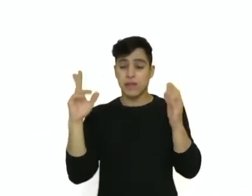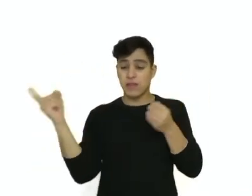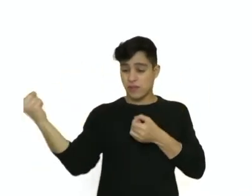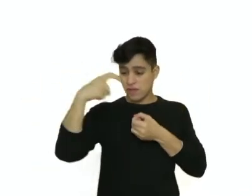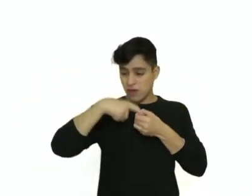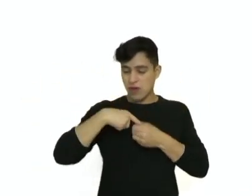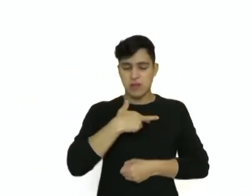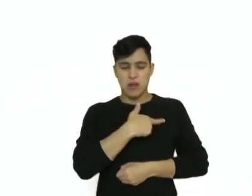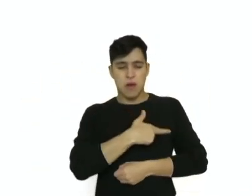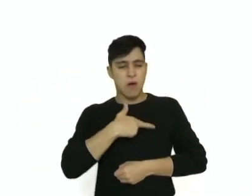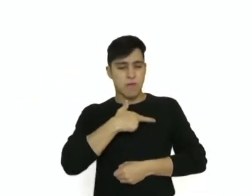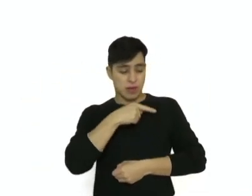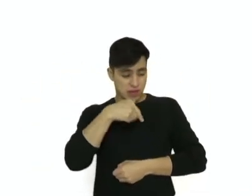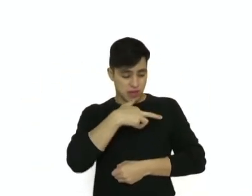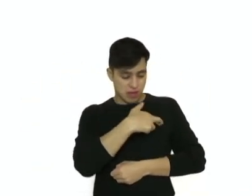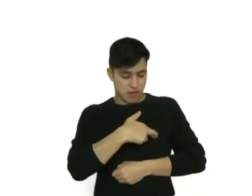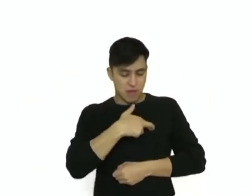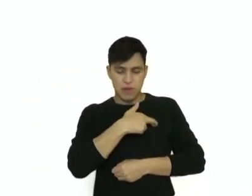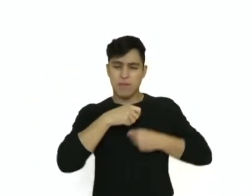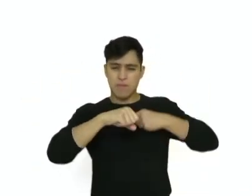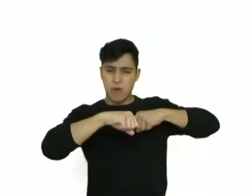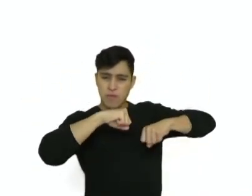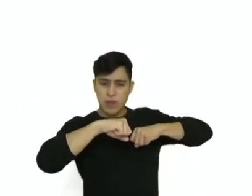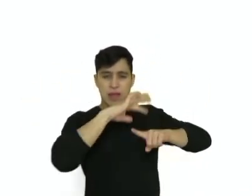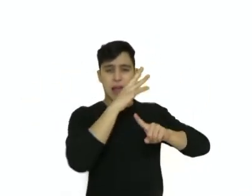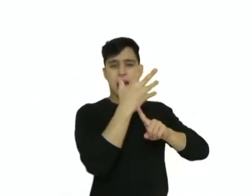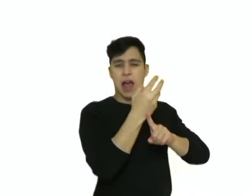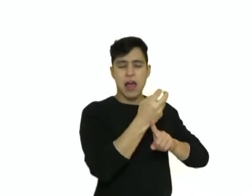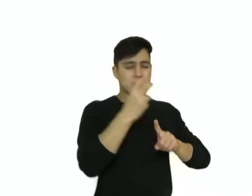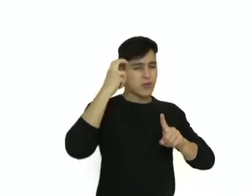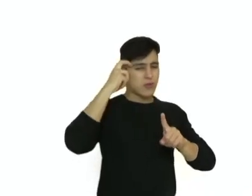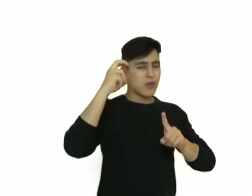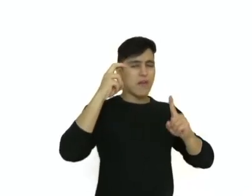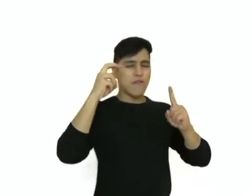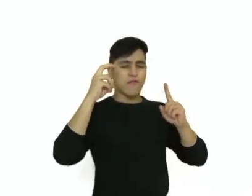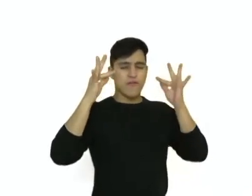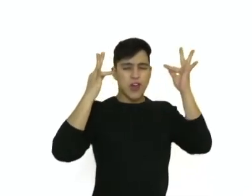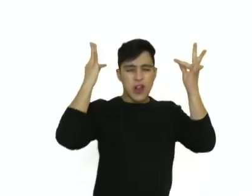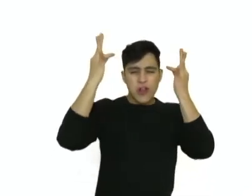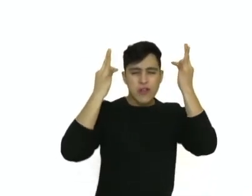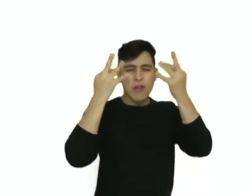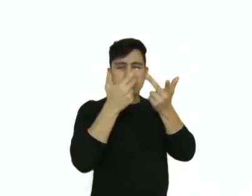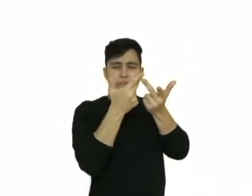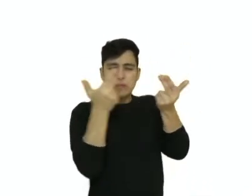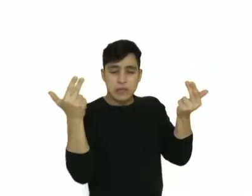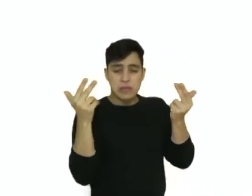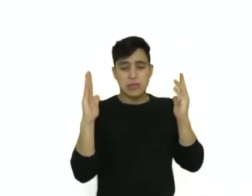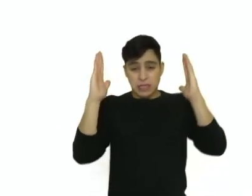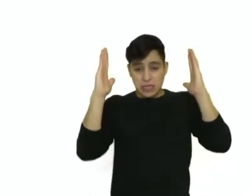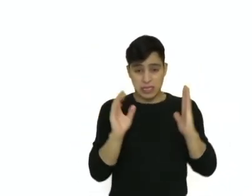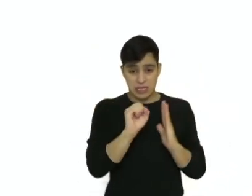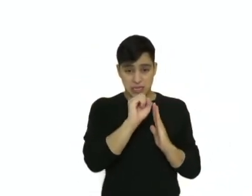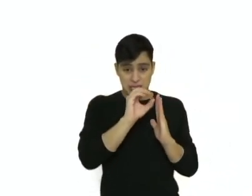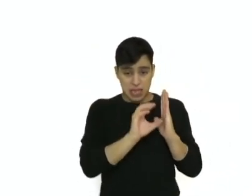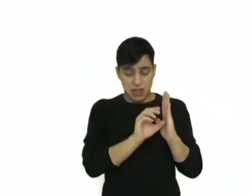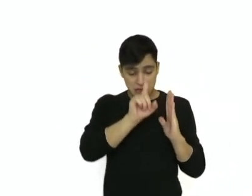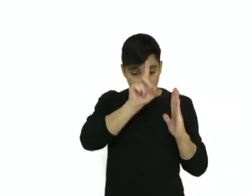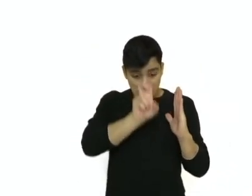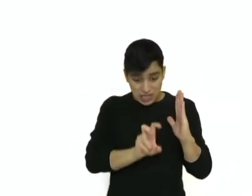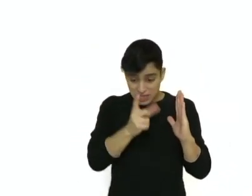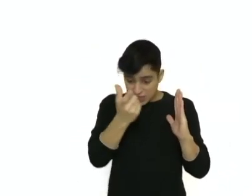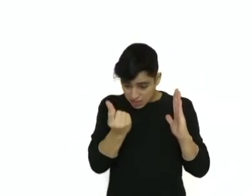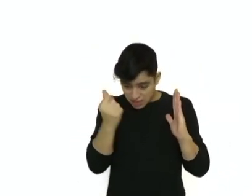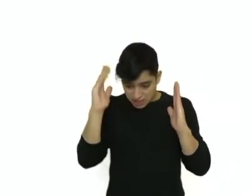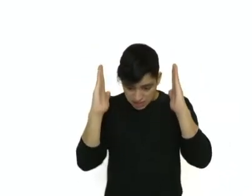romantismo, movimento de teor artístico, cultural e filosófico que, durante os séculos XV e XVI, teve